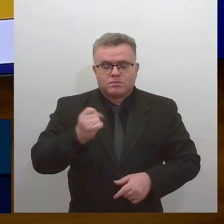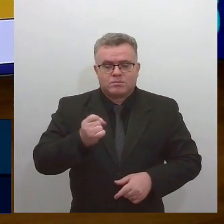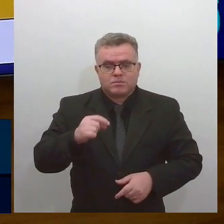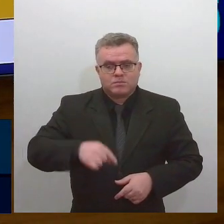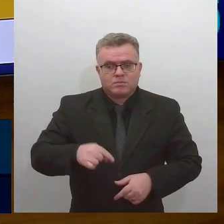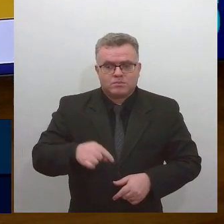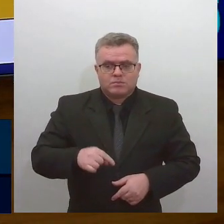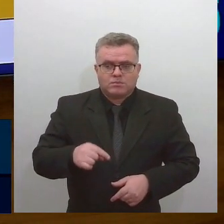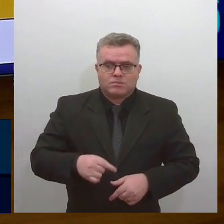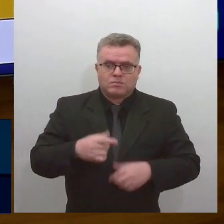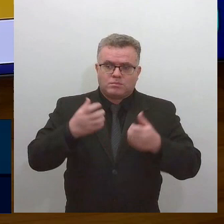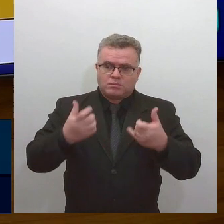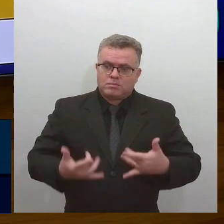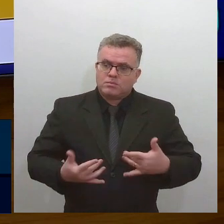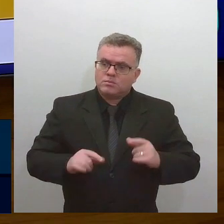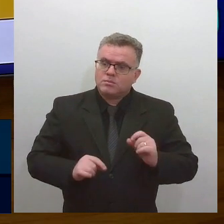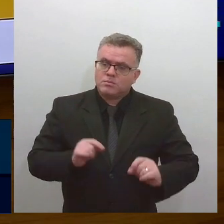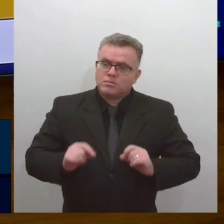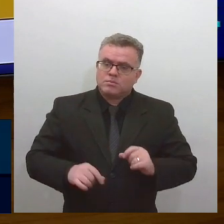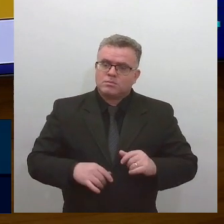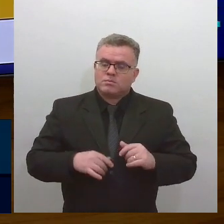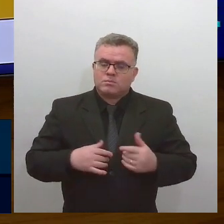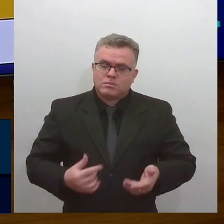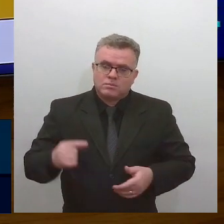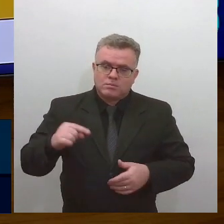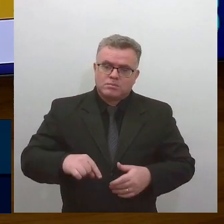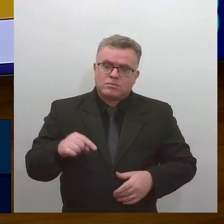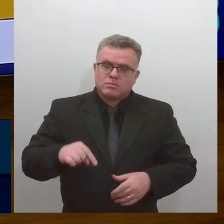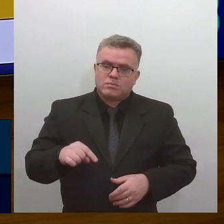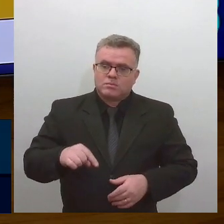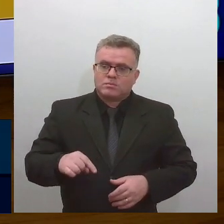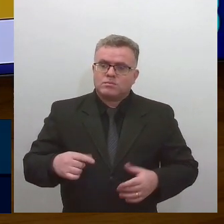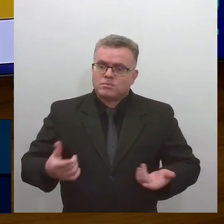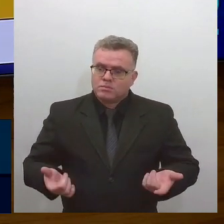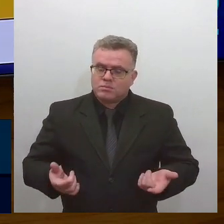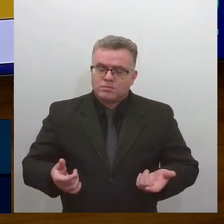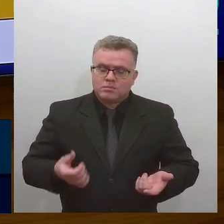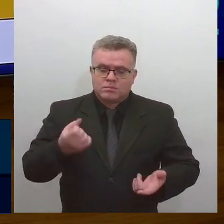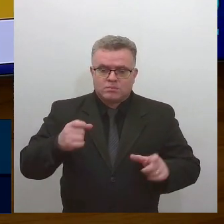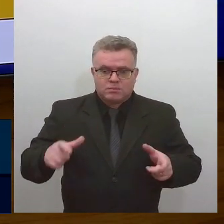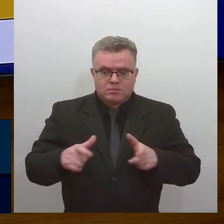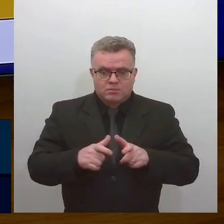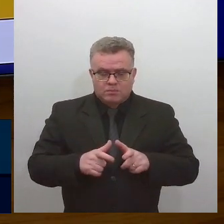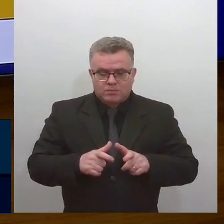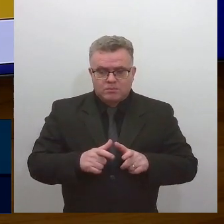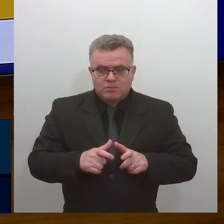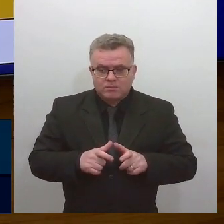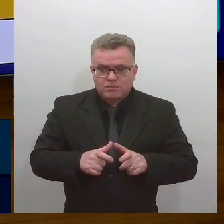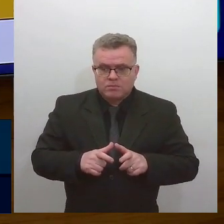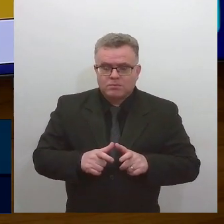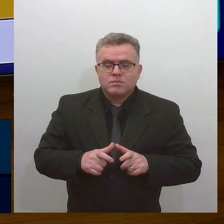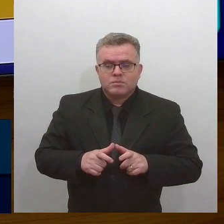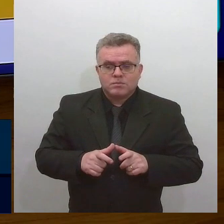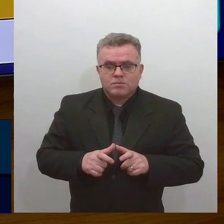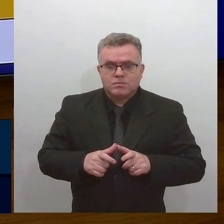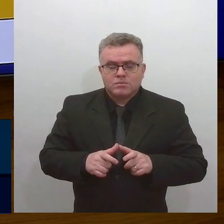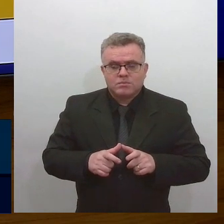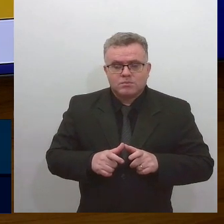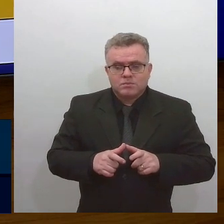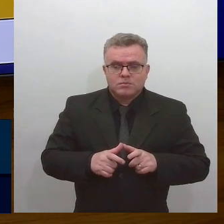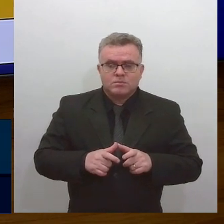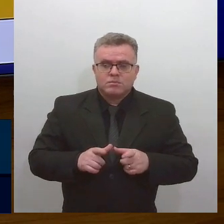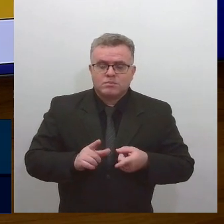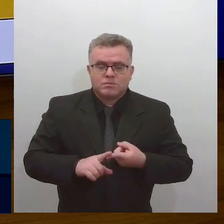Sergipe é um estado é o menor estado da federação e não por acaso também é o estado que tem a melhor a menor